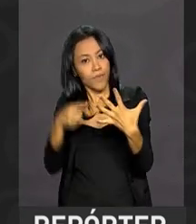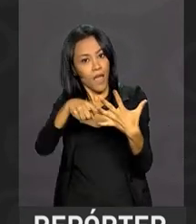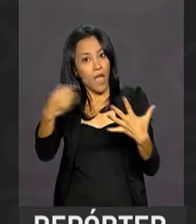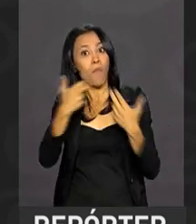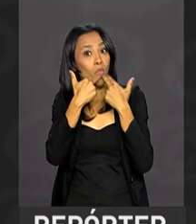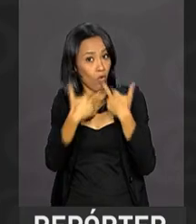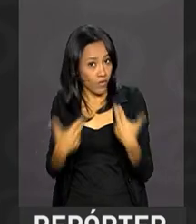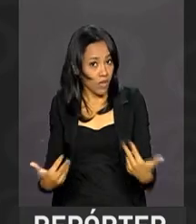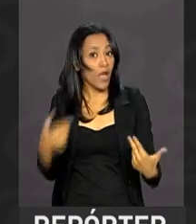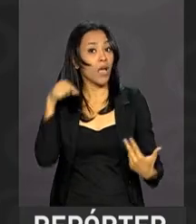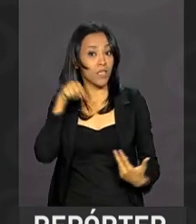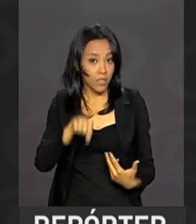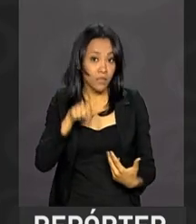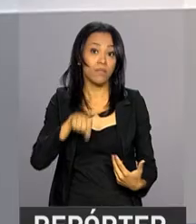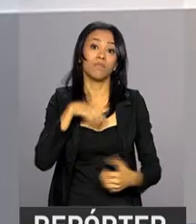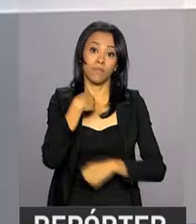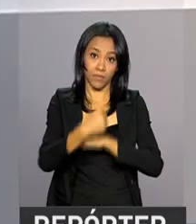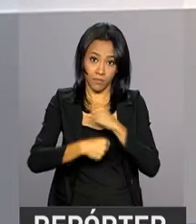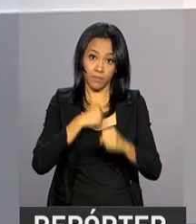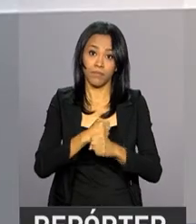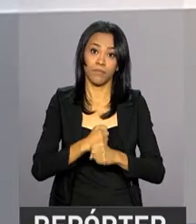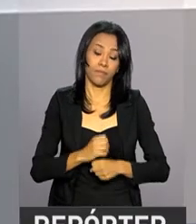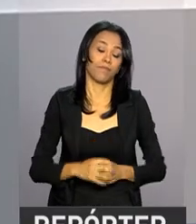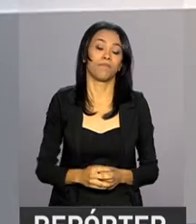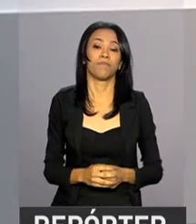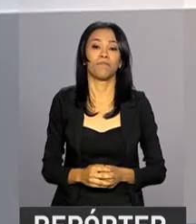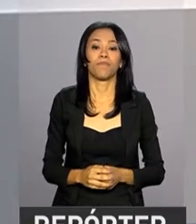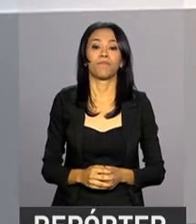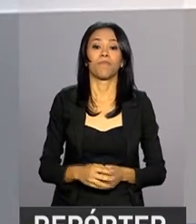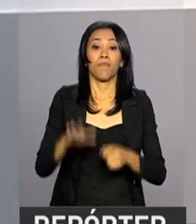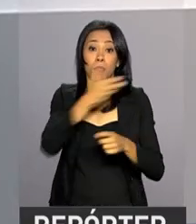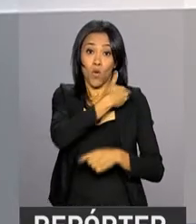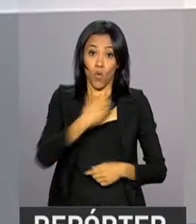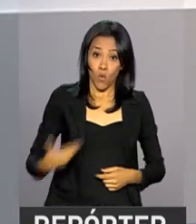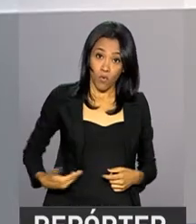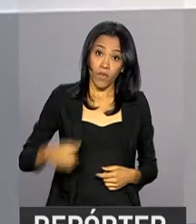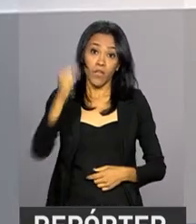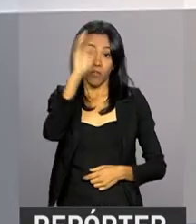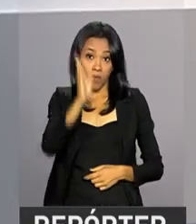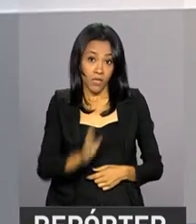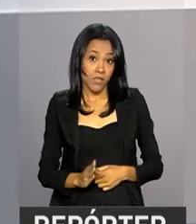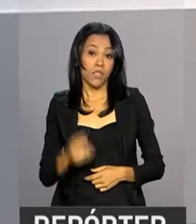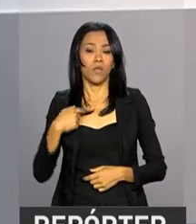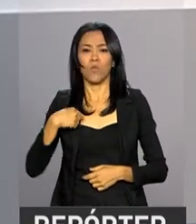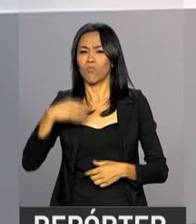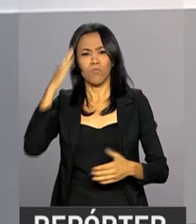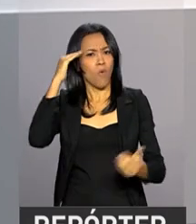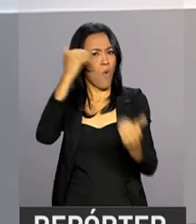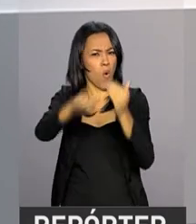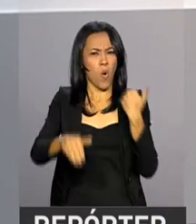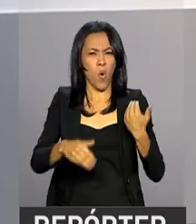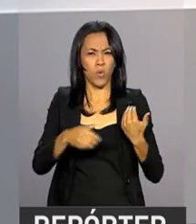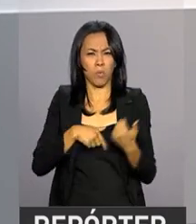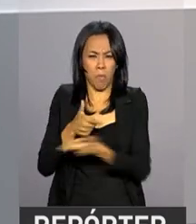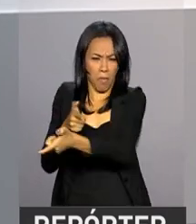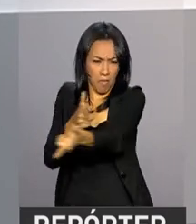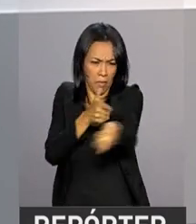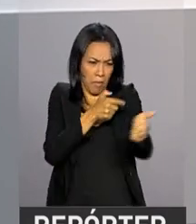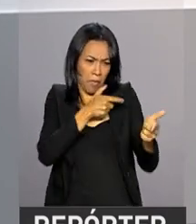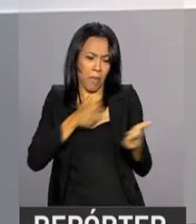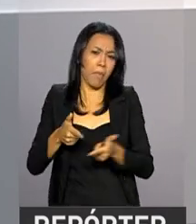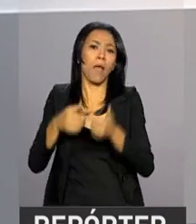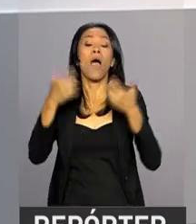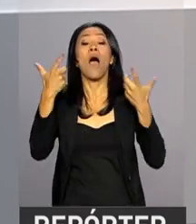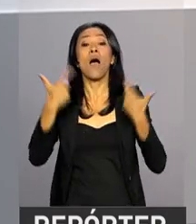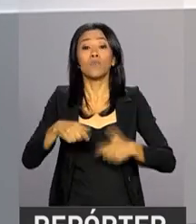novidade desta edição no brasileiro condenou os ataques terroristas que deixaram dezenas de mortos e feridos